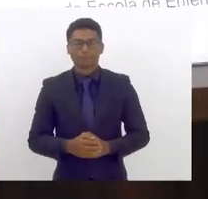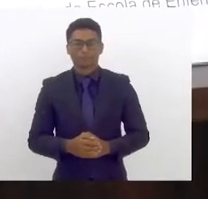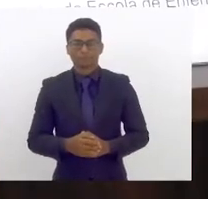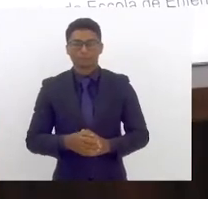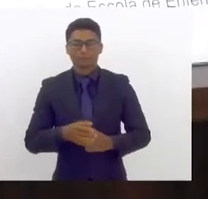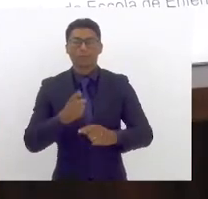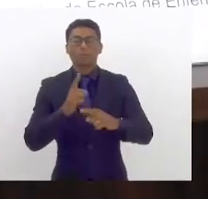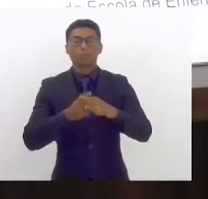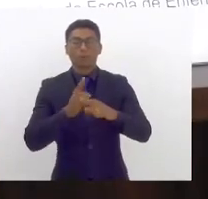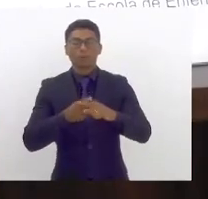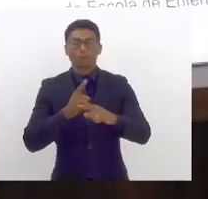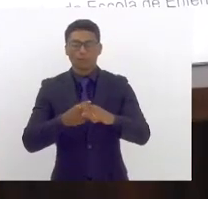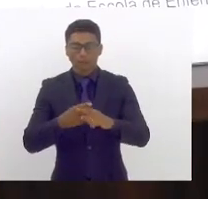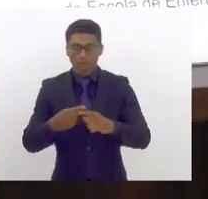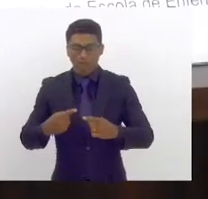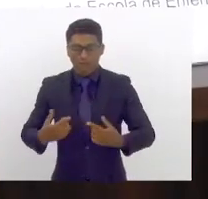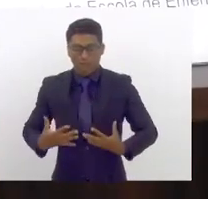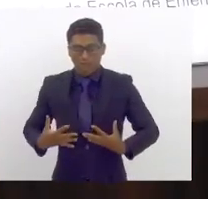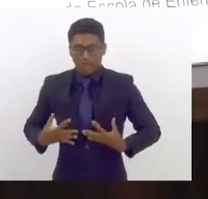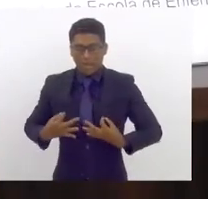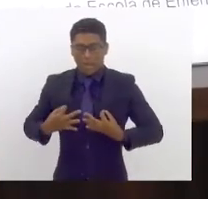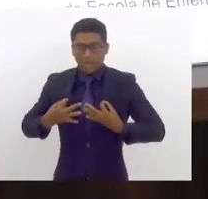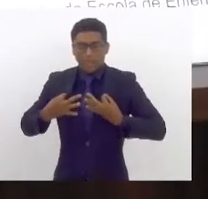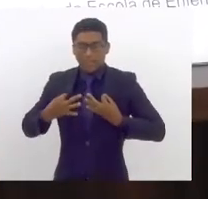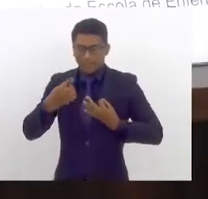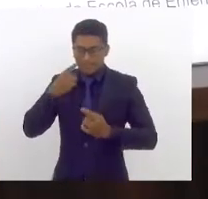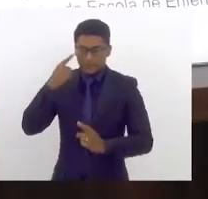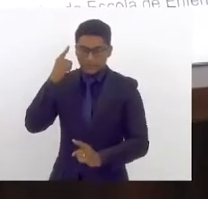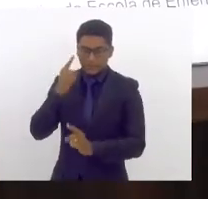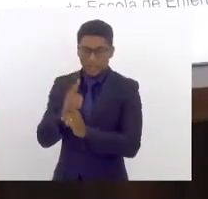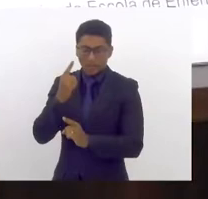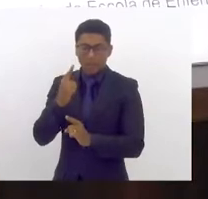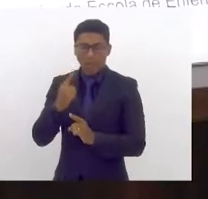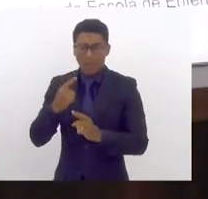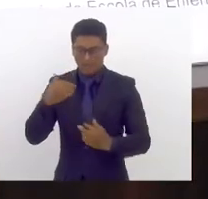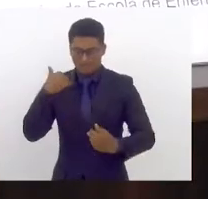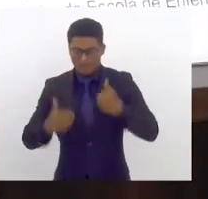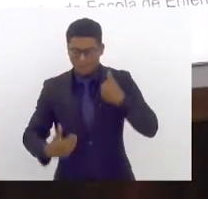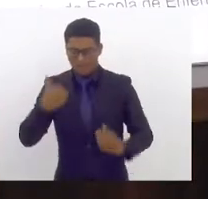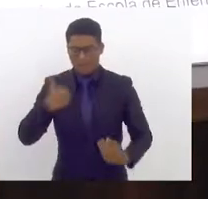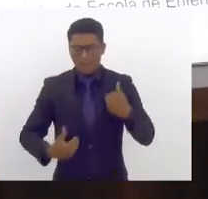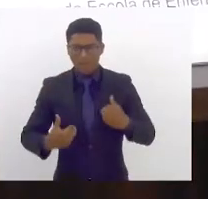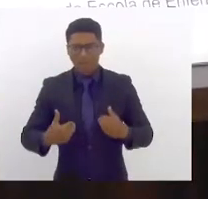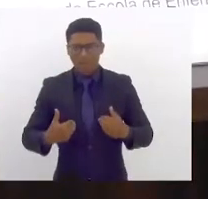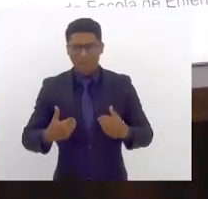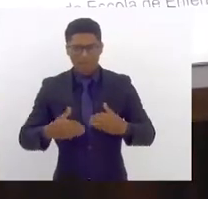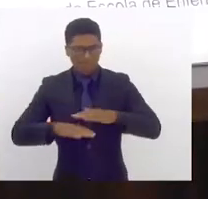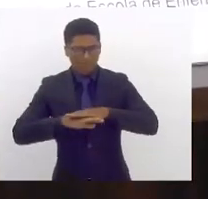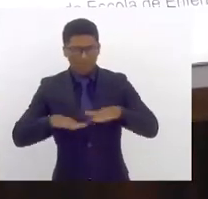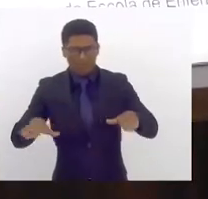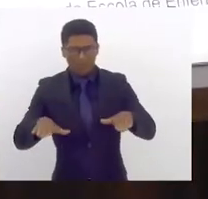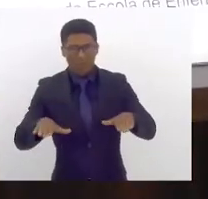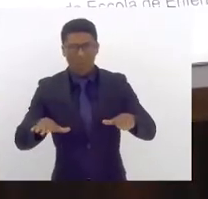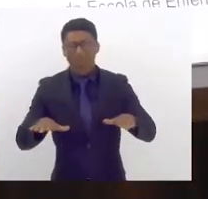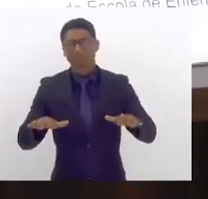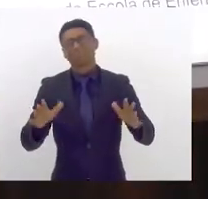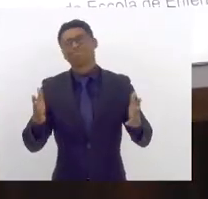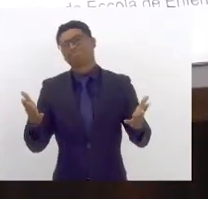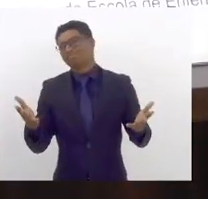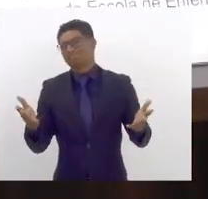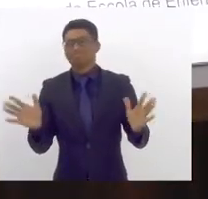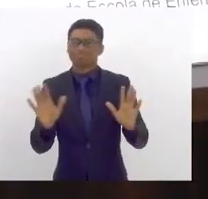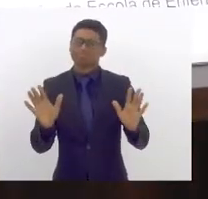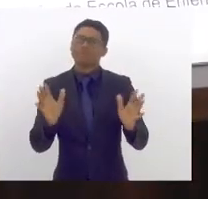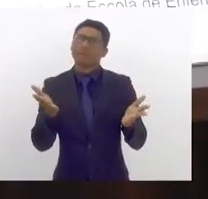o diagnóstico do câncer para Além da questão física que ele afeta ele afeta uma questão física né de